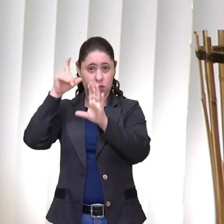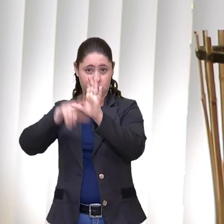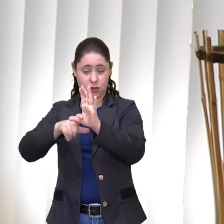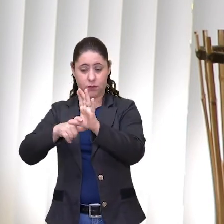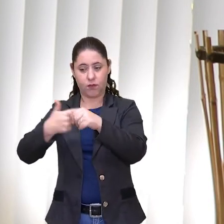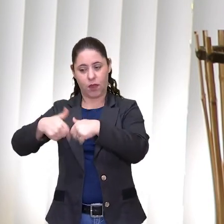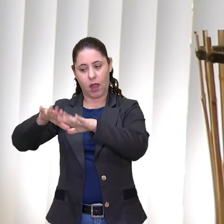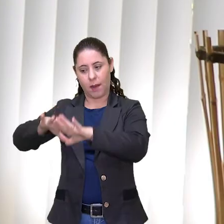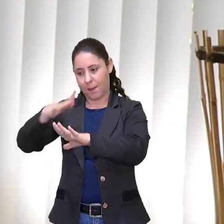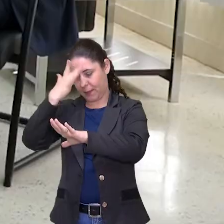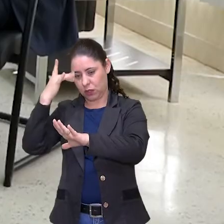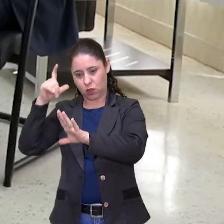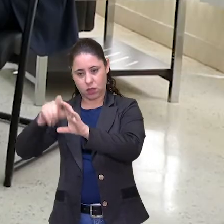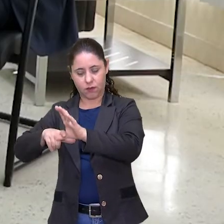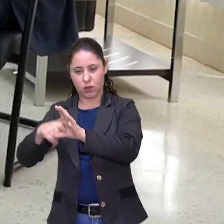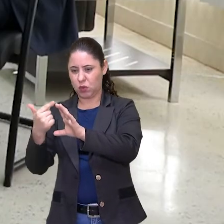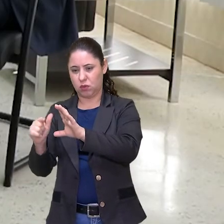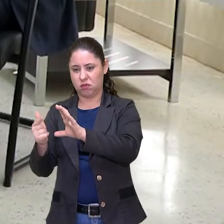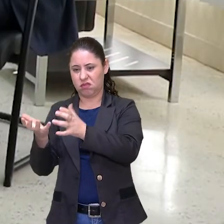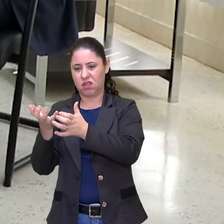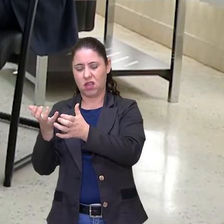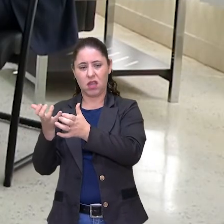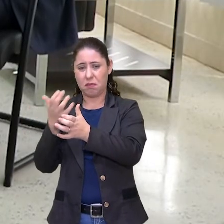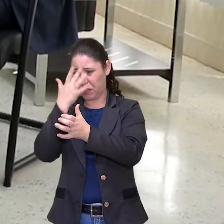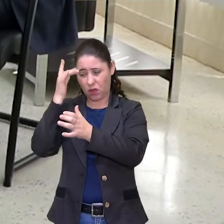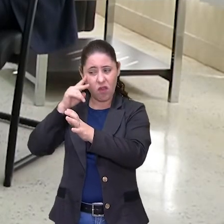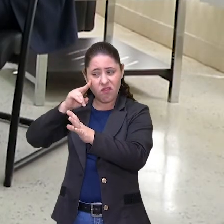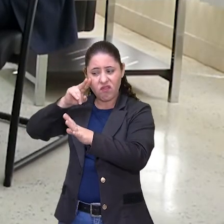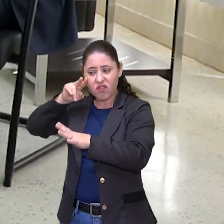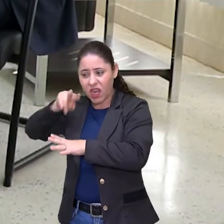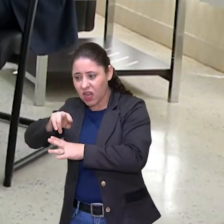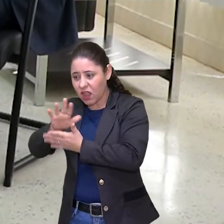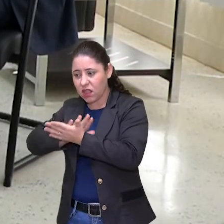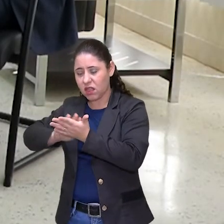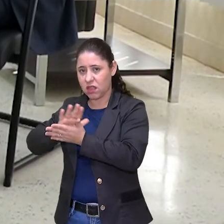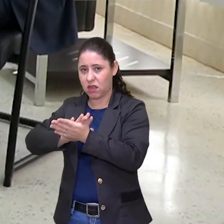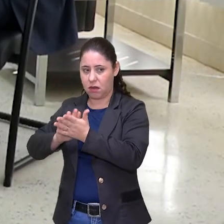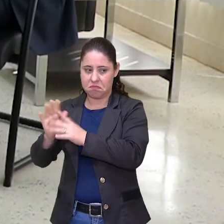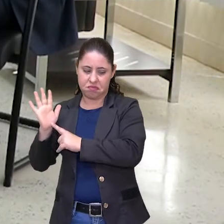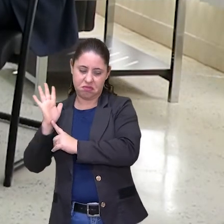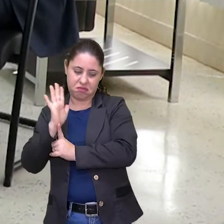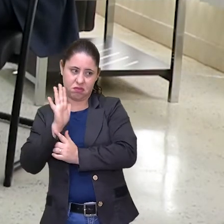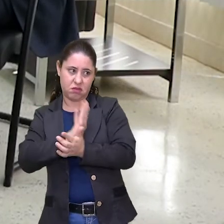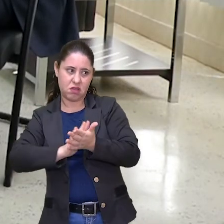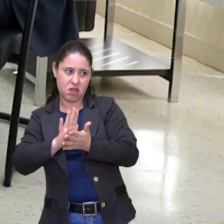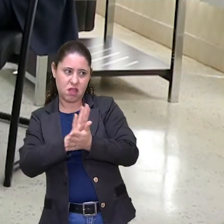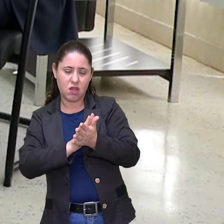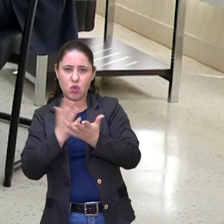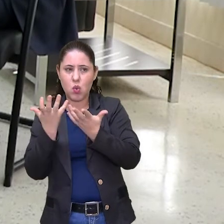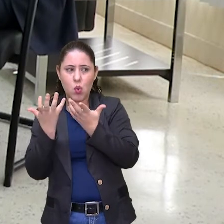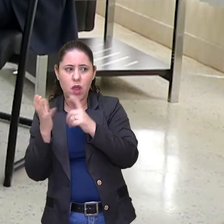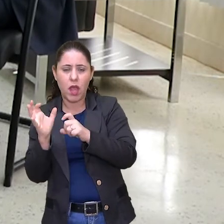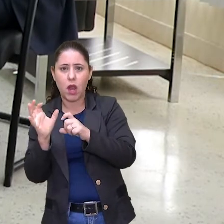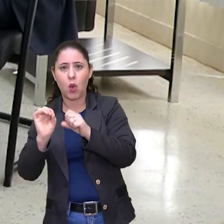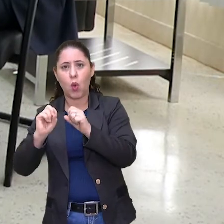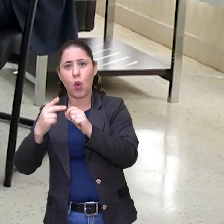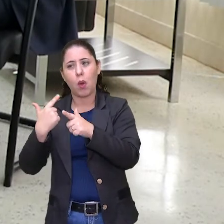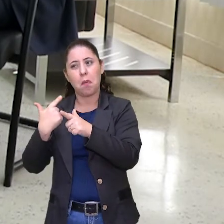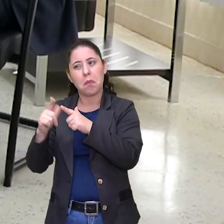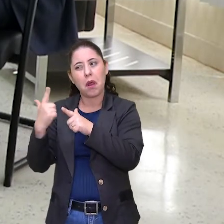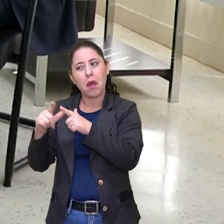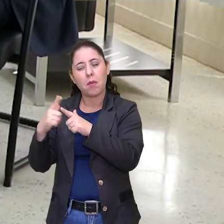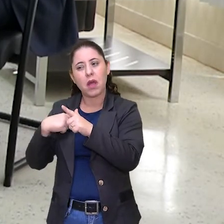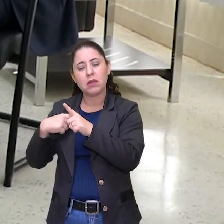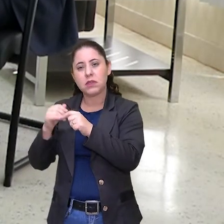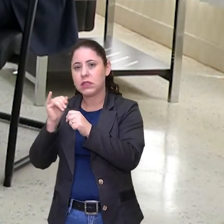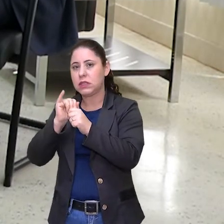o devedor. Uma situação onde o devedor não tem interesse que alguém o veja, que não tem interesse em apresentá-lo, ou que o bem pode